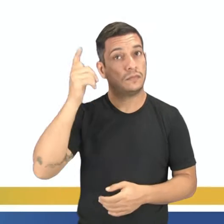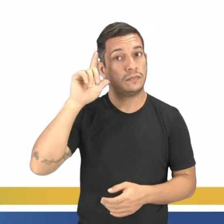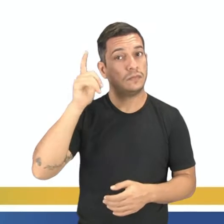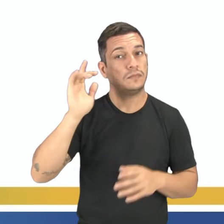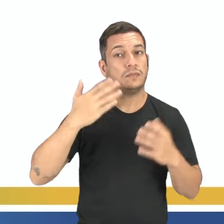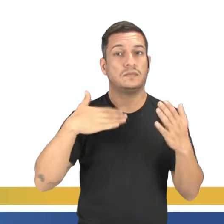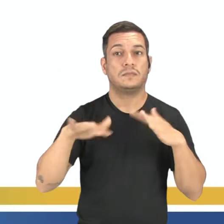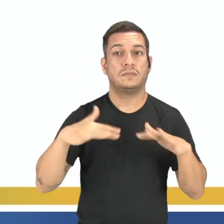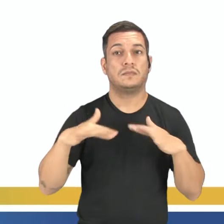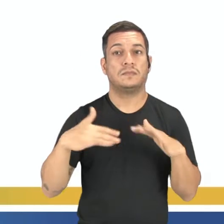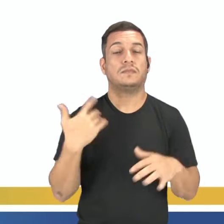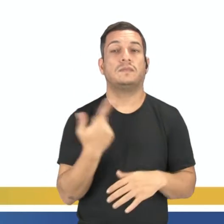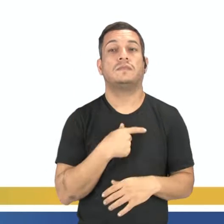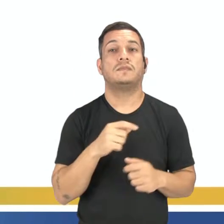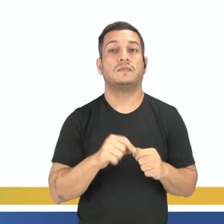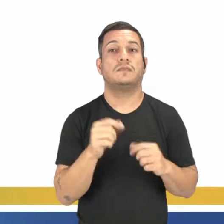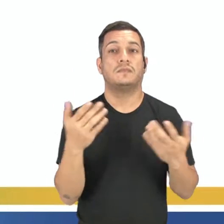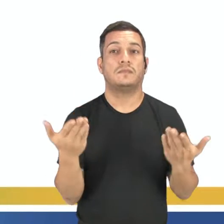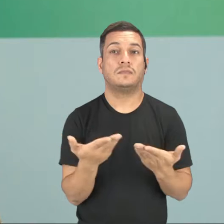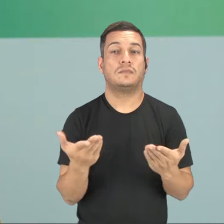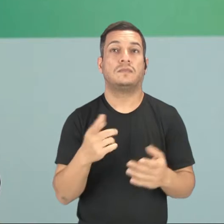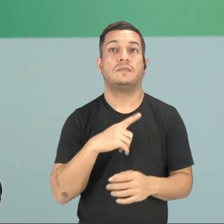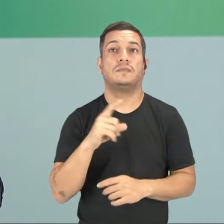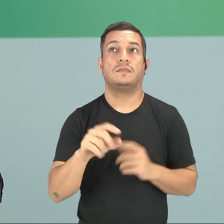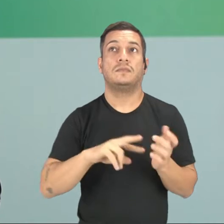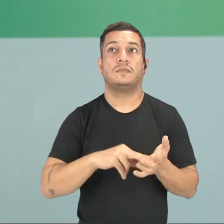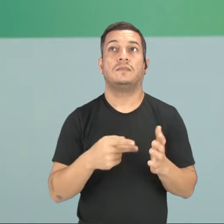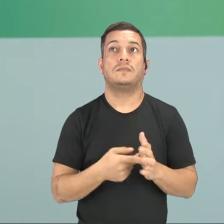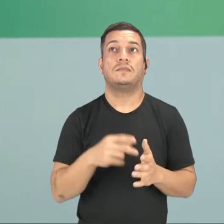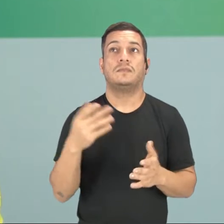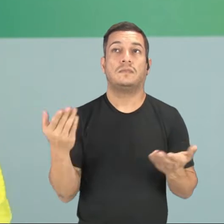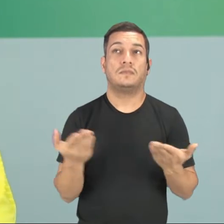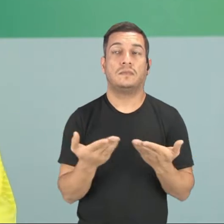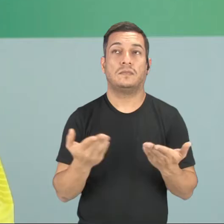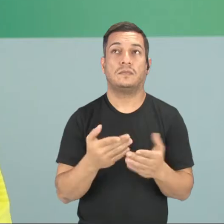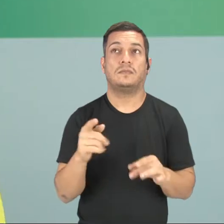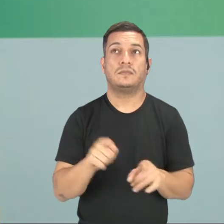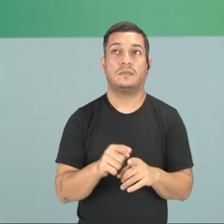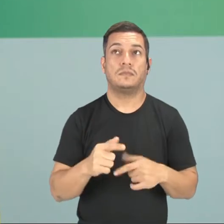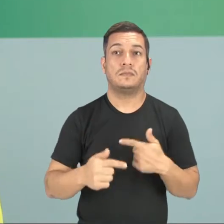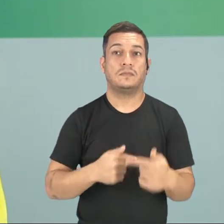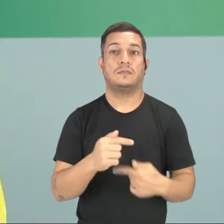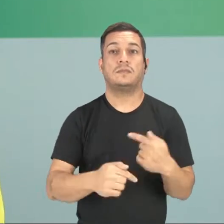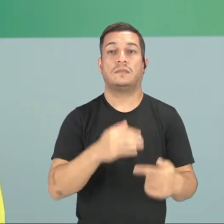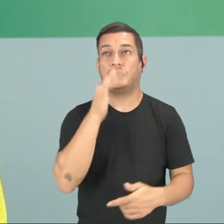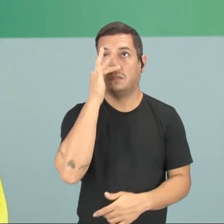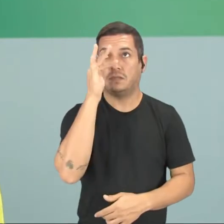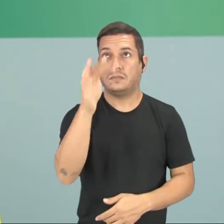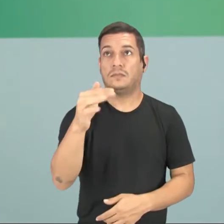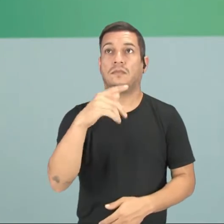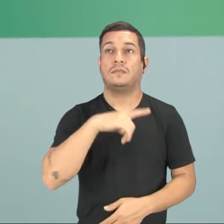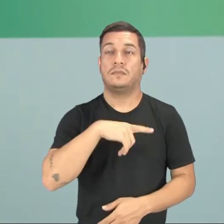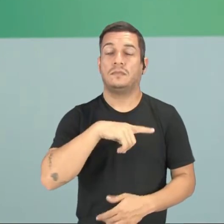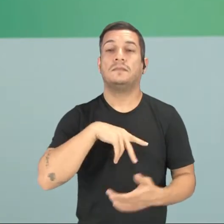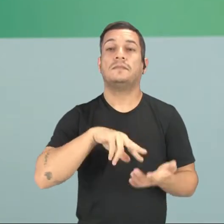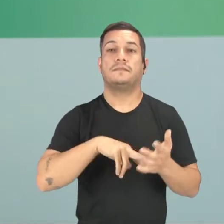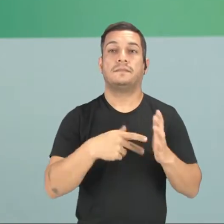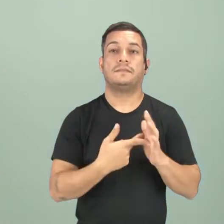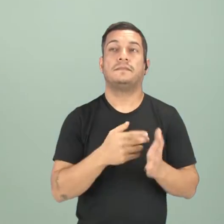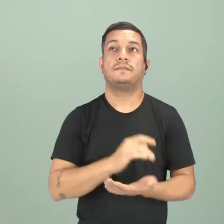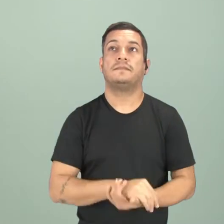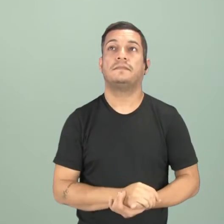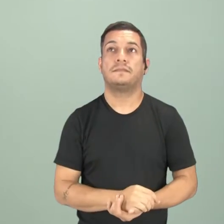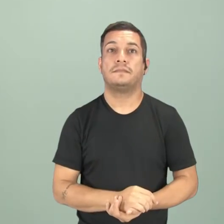do movimento, o que a gente faz hoje, ele tem um significado hoje e para gerações futuras ele também terá um